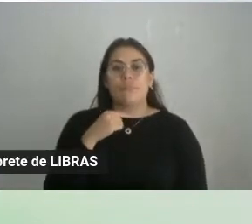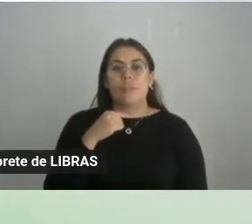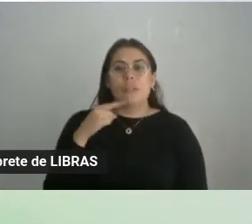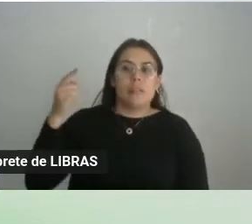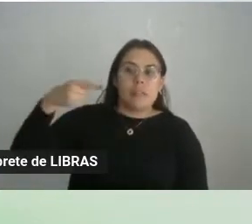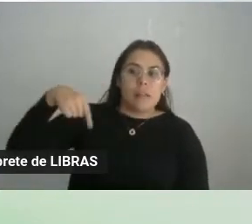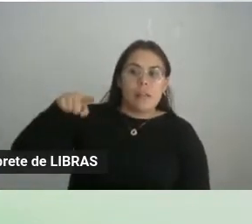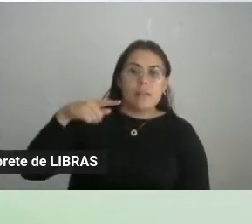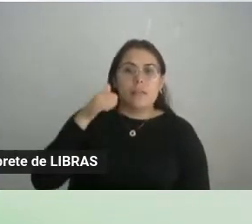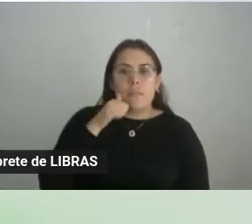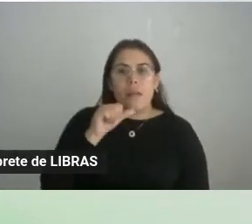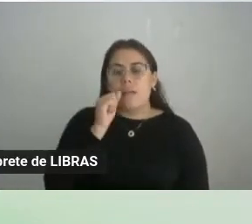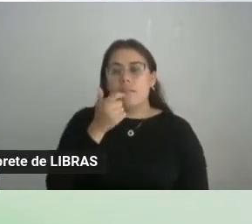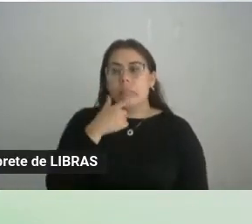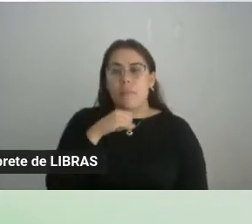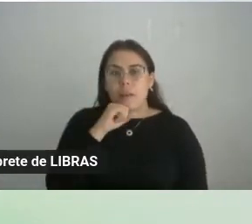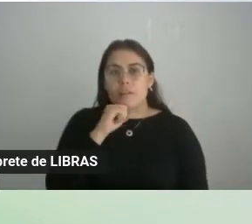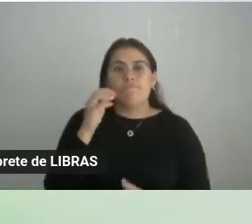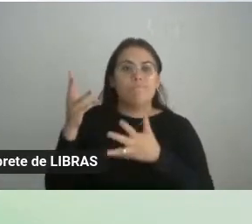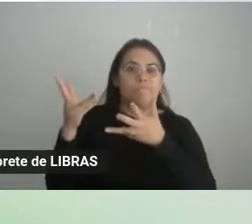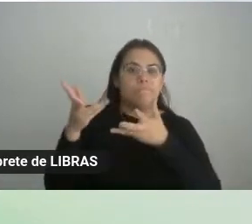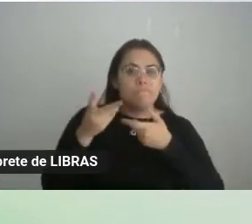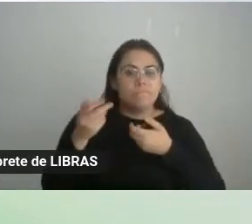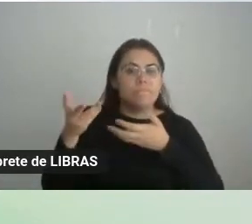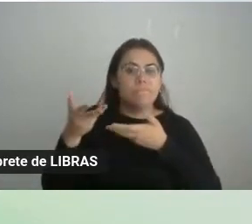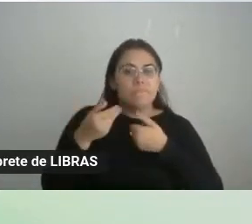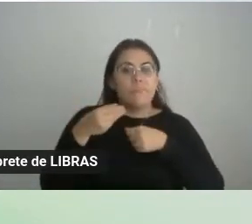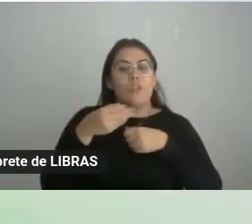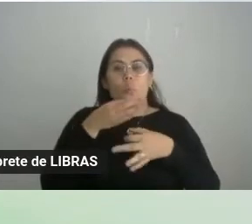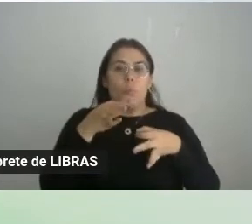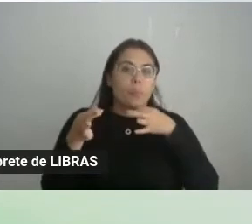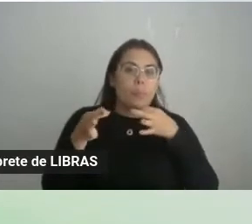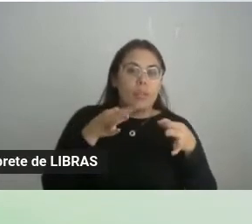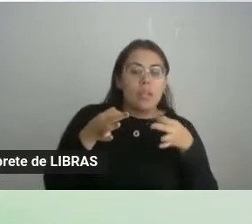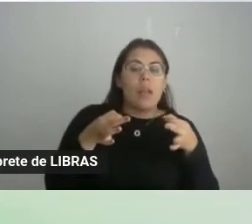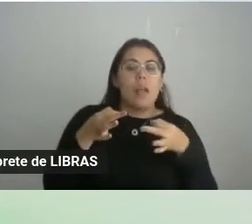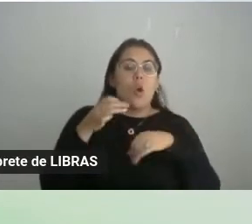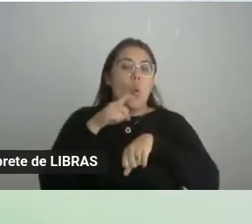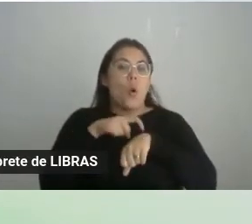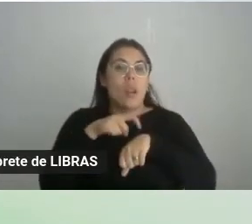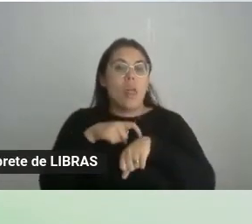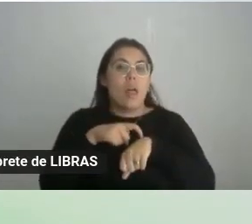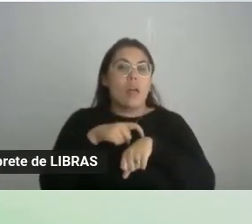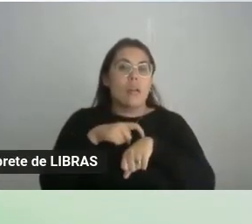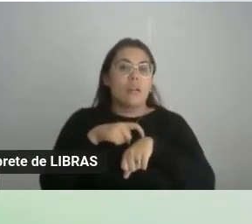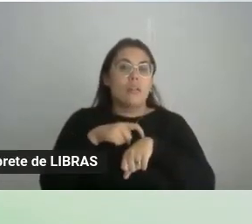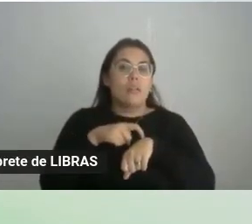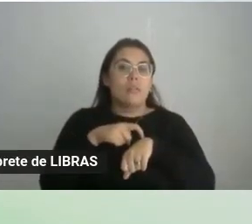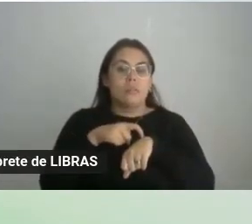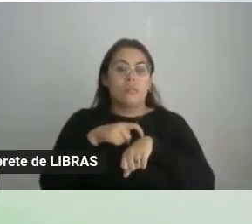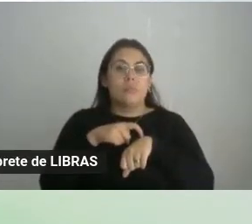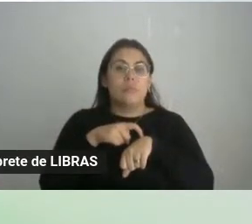pais viessem opinar em horários que poderia ser essa reunião para ter uma maior adesão, e aí sim a